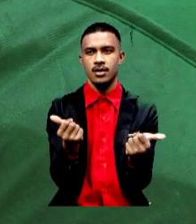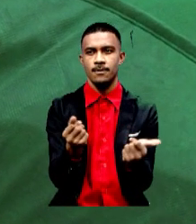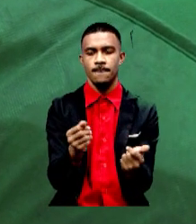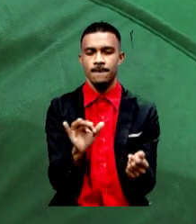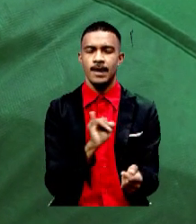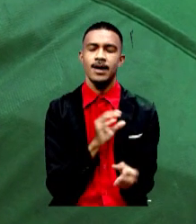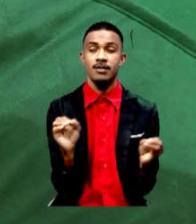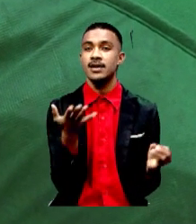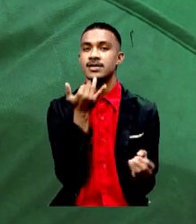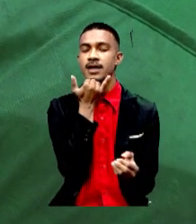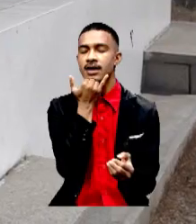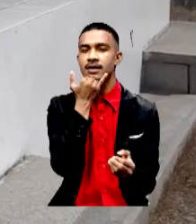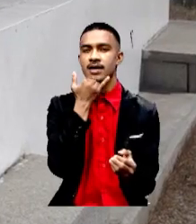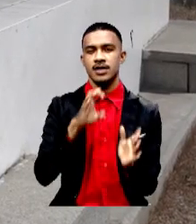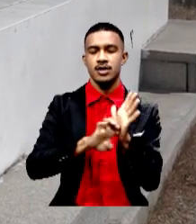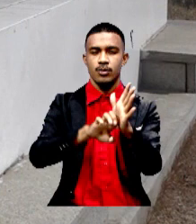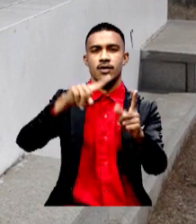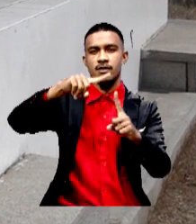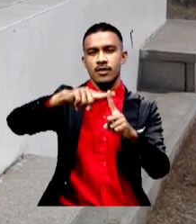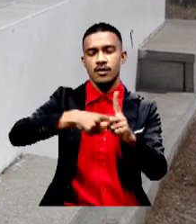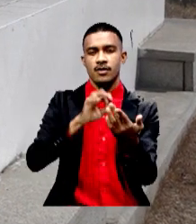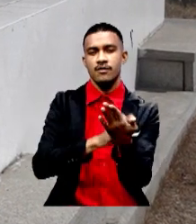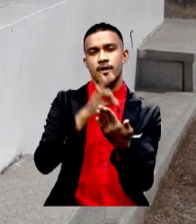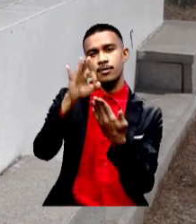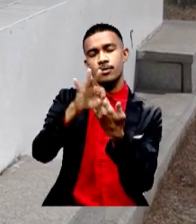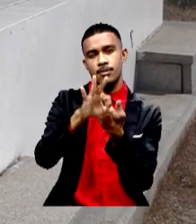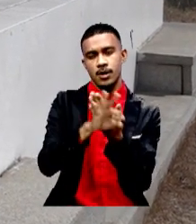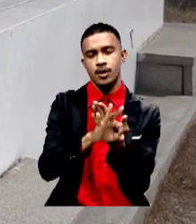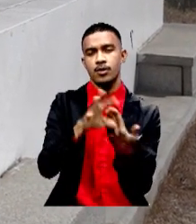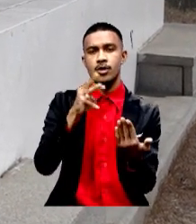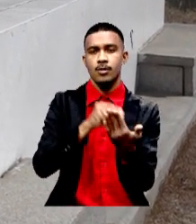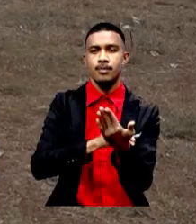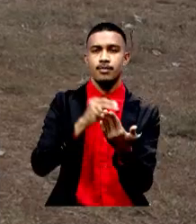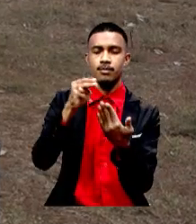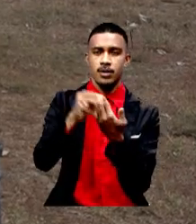sala, por exemplo, em fevereiro, março, abril, mesmo começa menos.